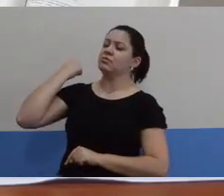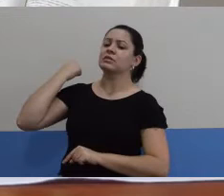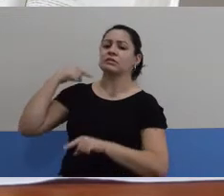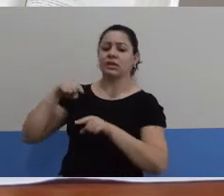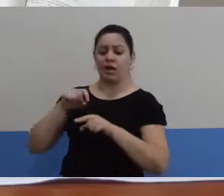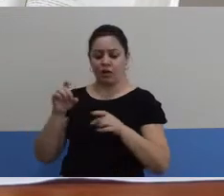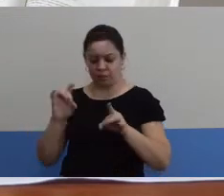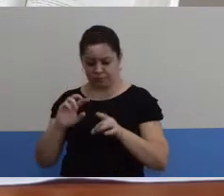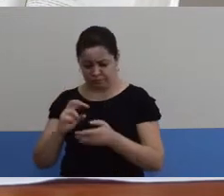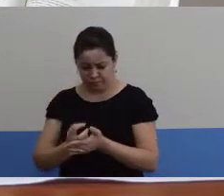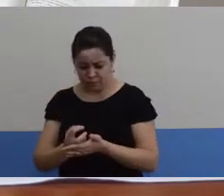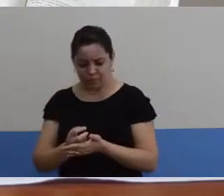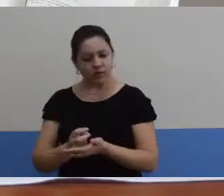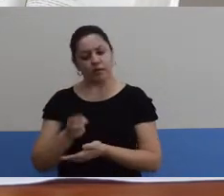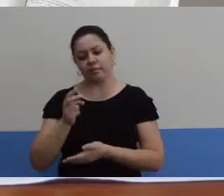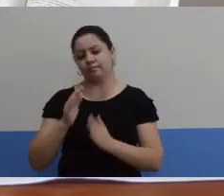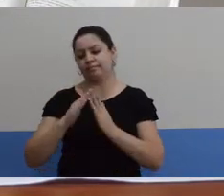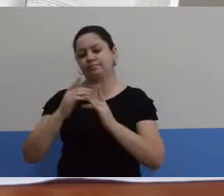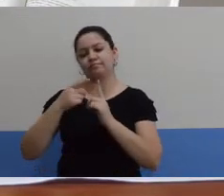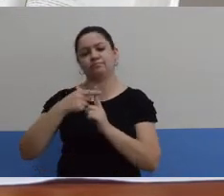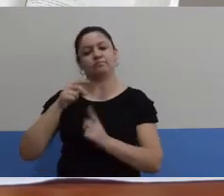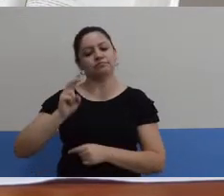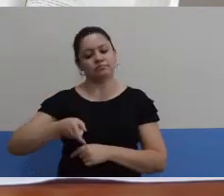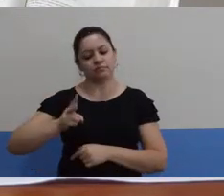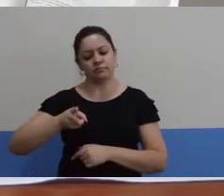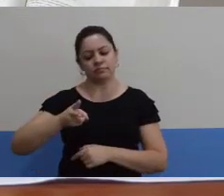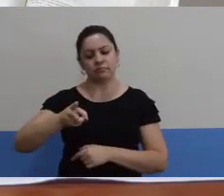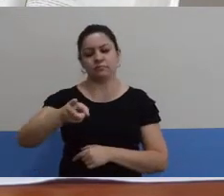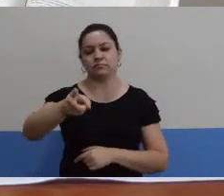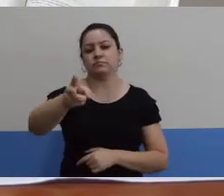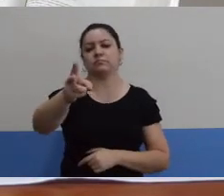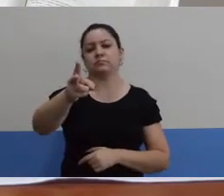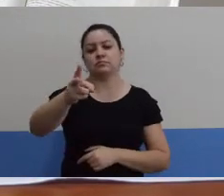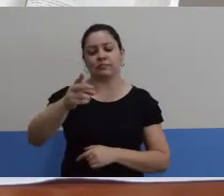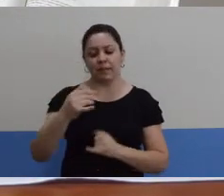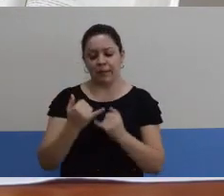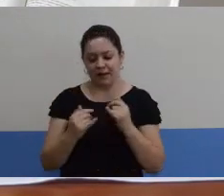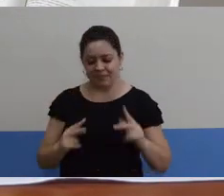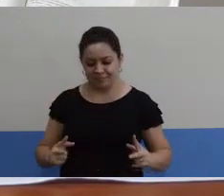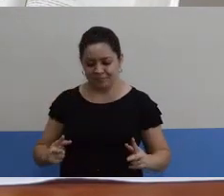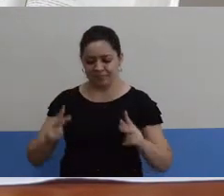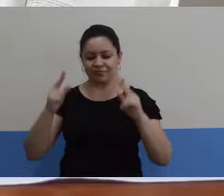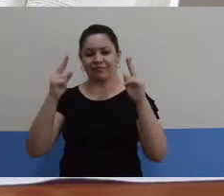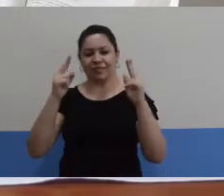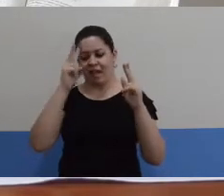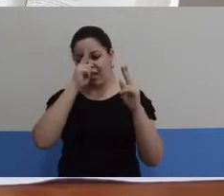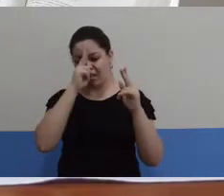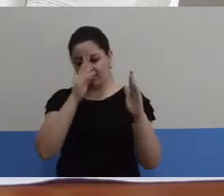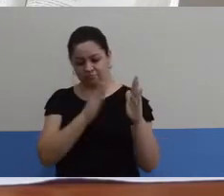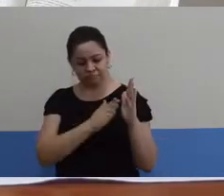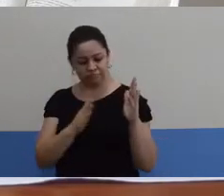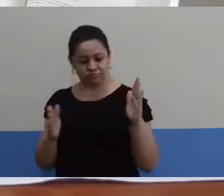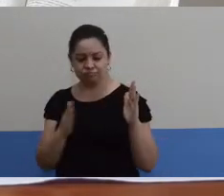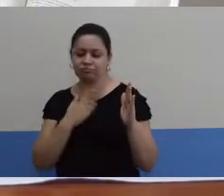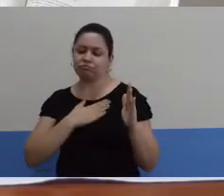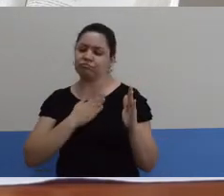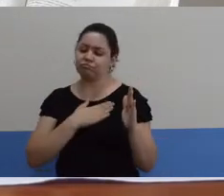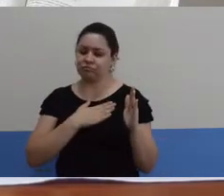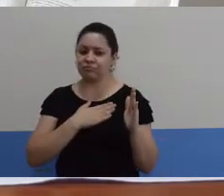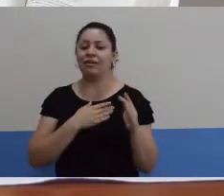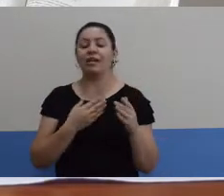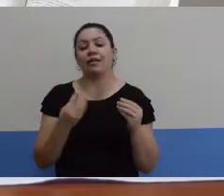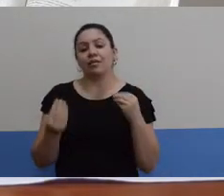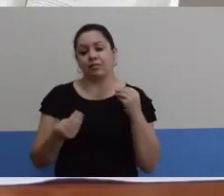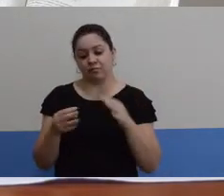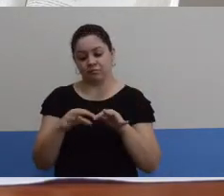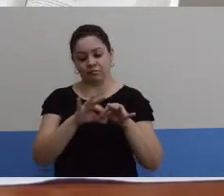faço parte de um retalho da história. Por isso, viver na igreja, num processo de comunhão,